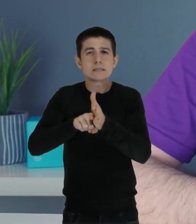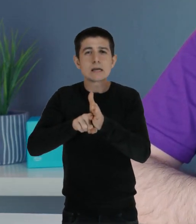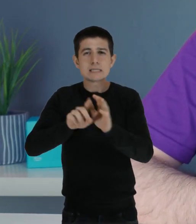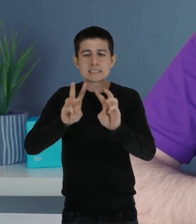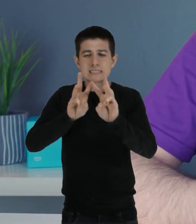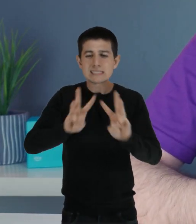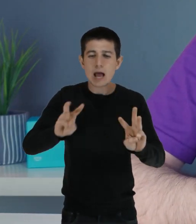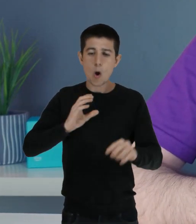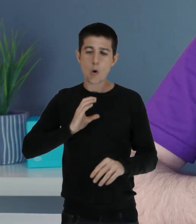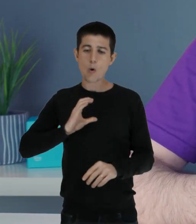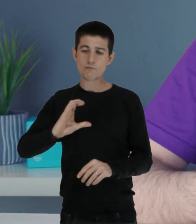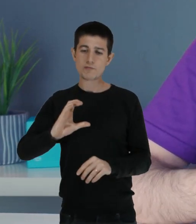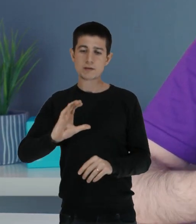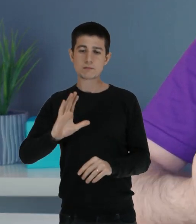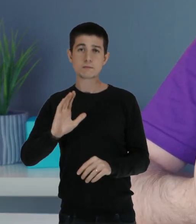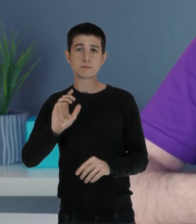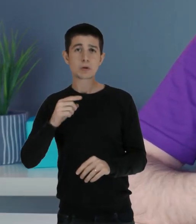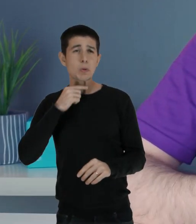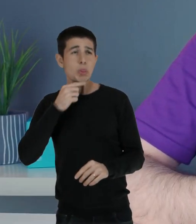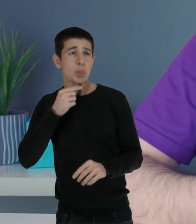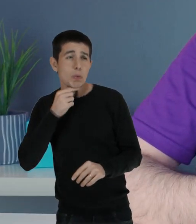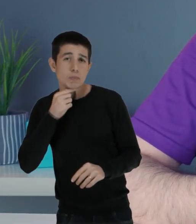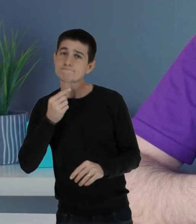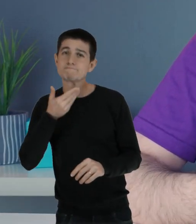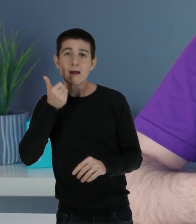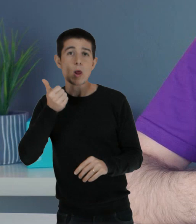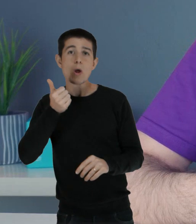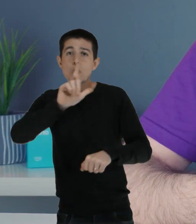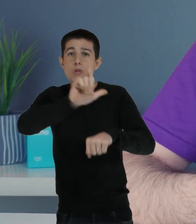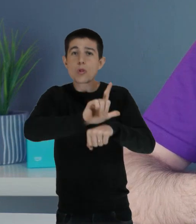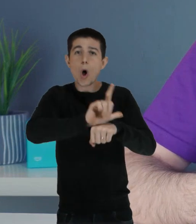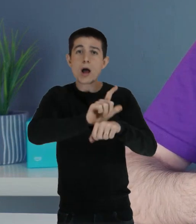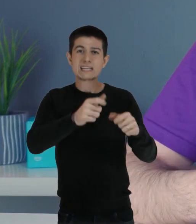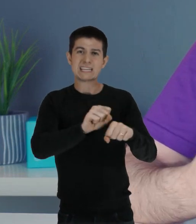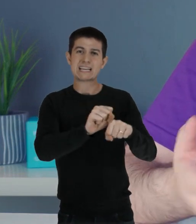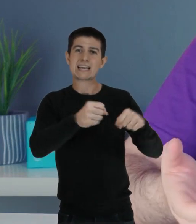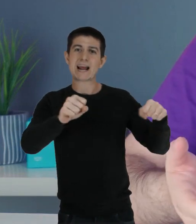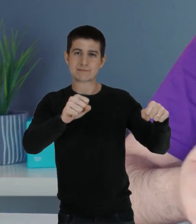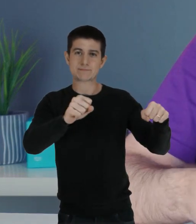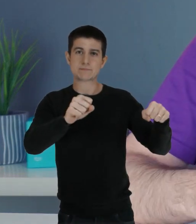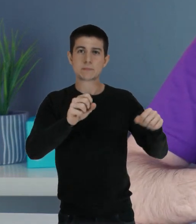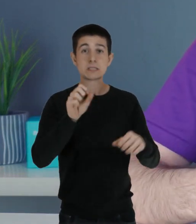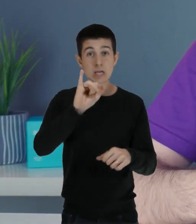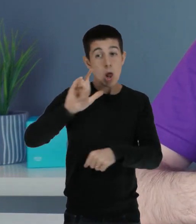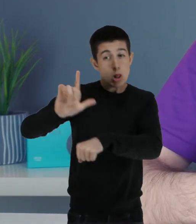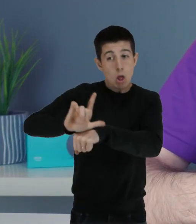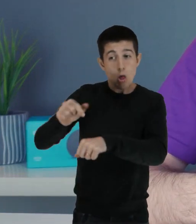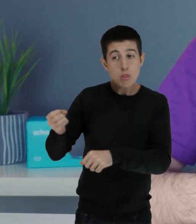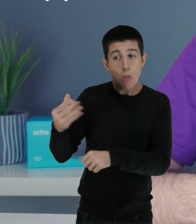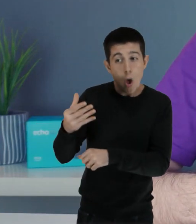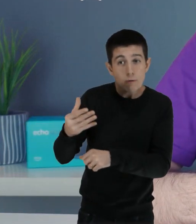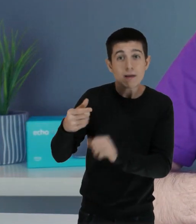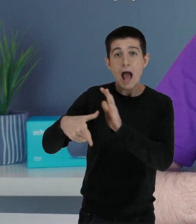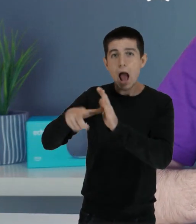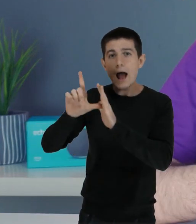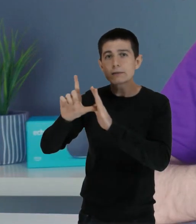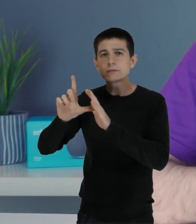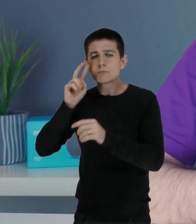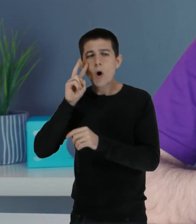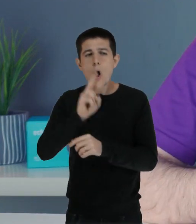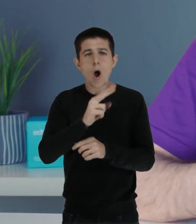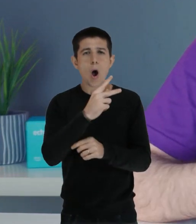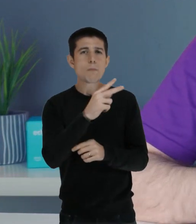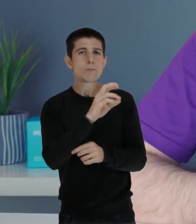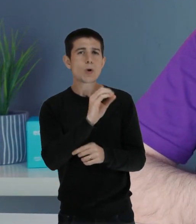por plataformas maiores que você já conhece e confia. E caso decida comprar em uma loja nova, pesquise a sua reputação em serviços como